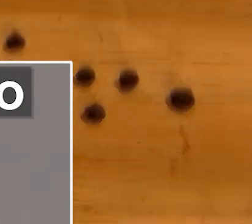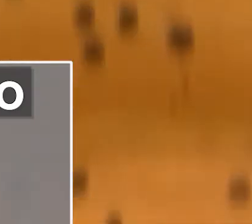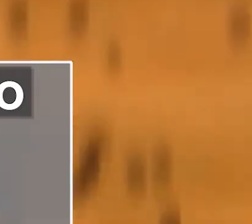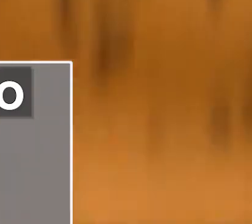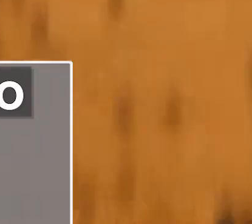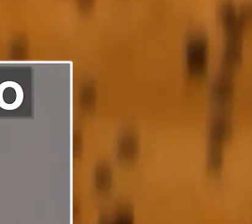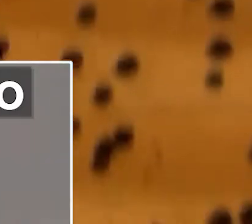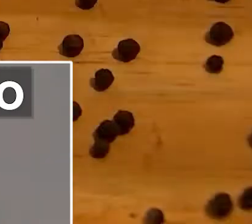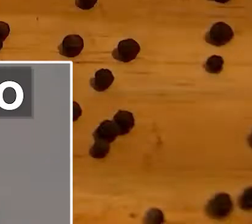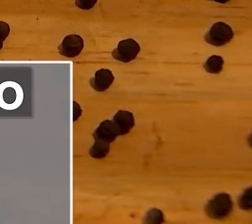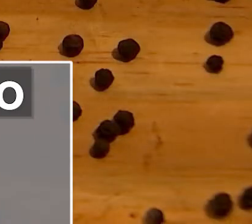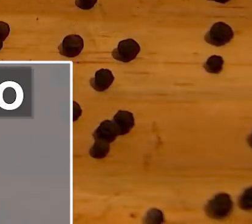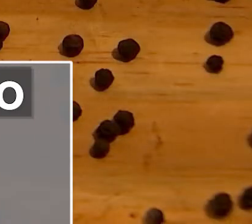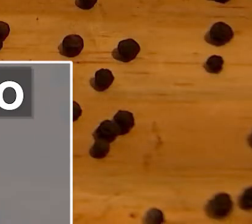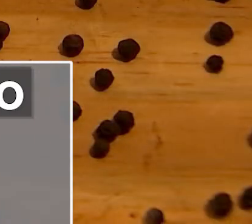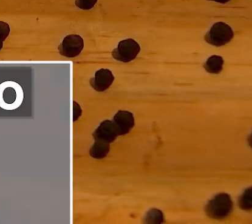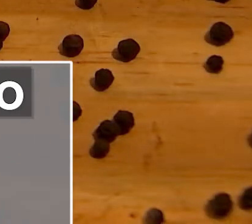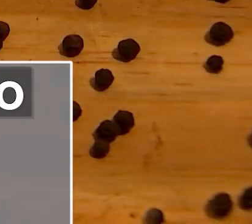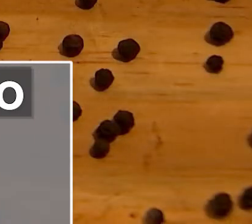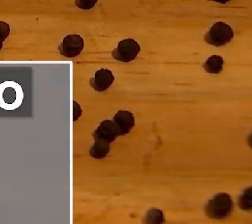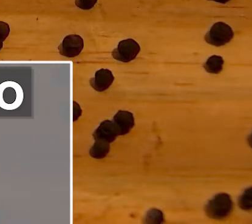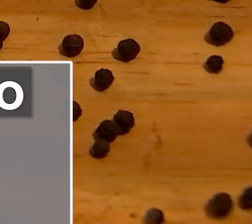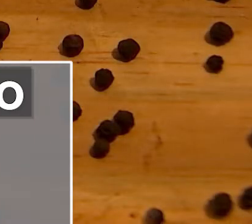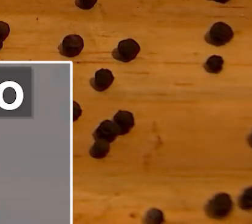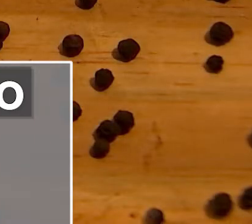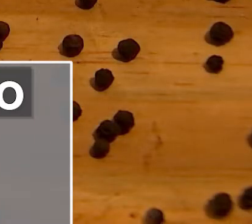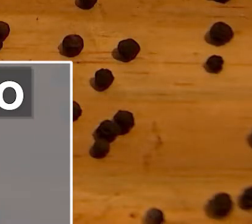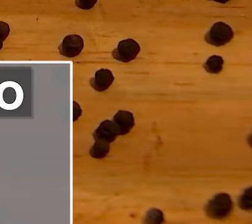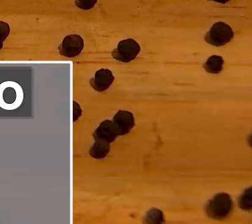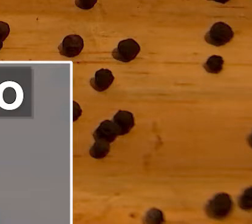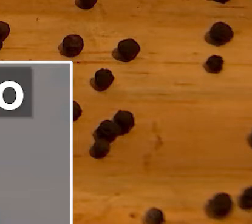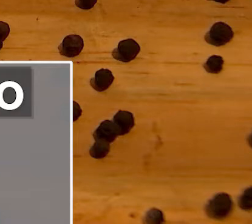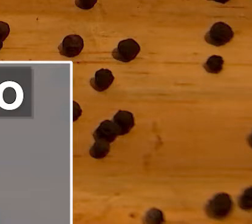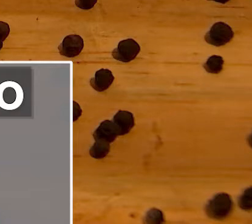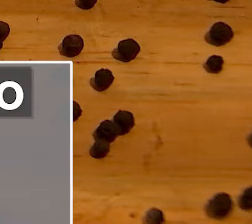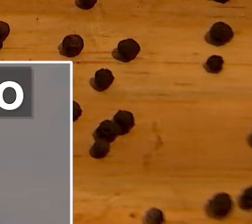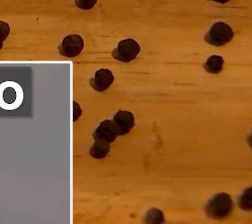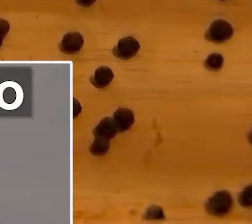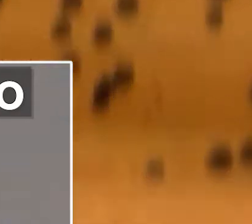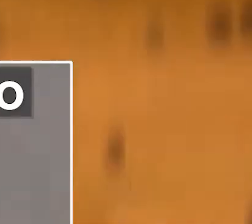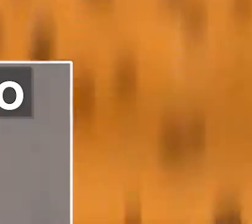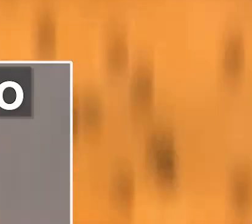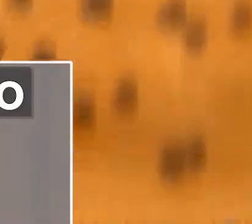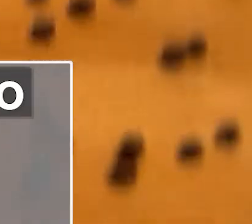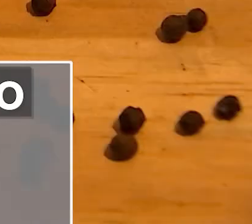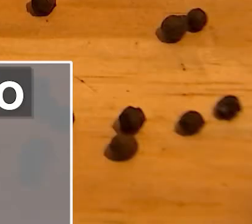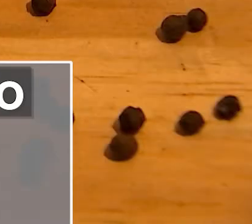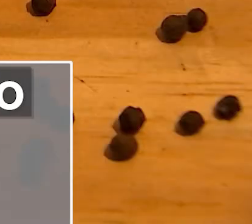Uma pitada de sal.